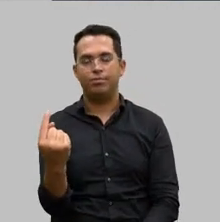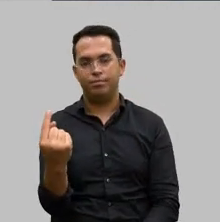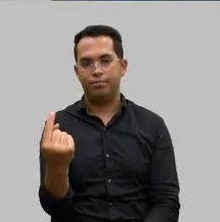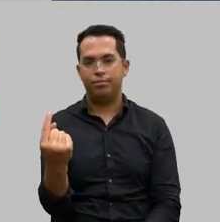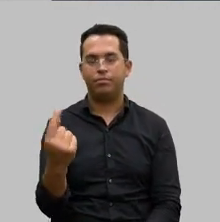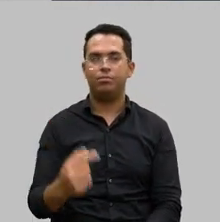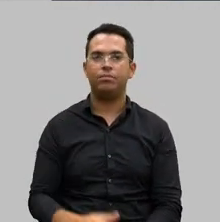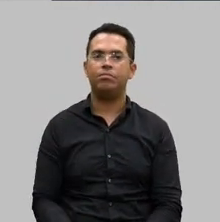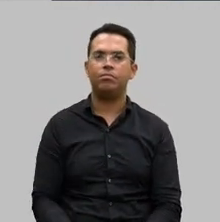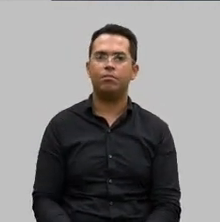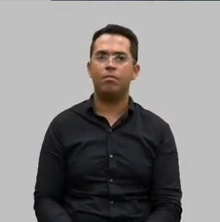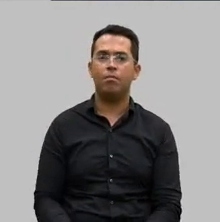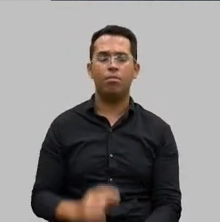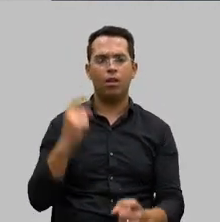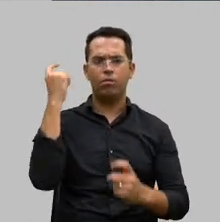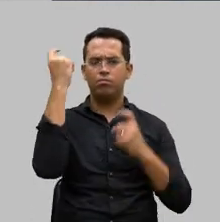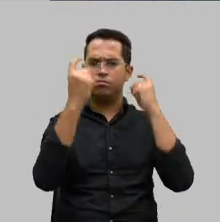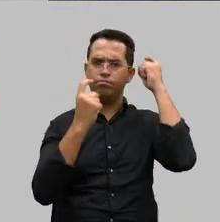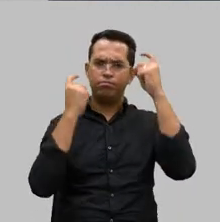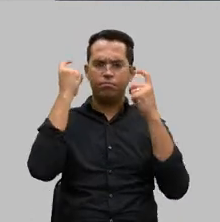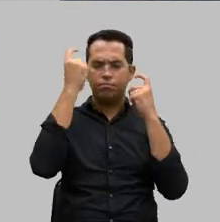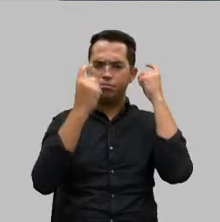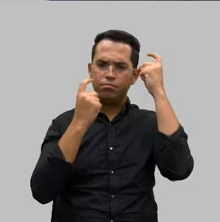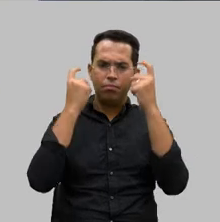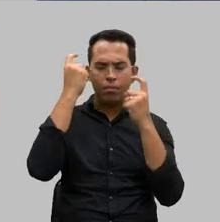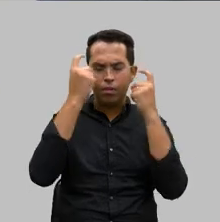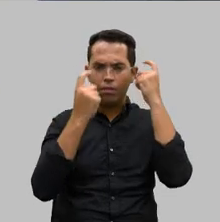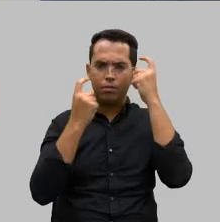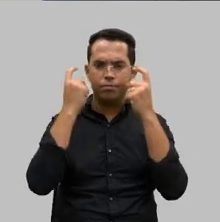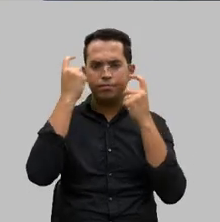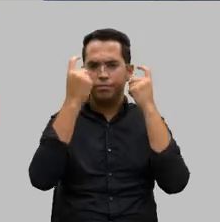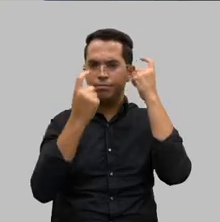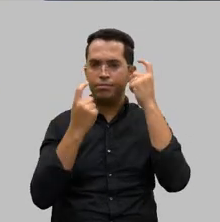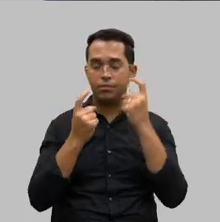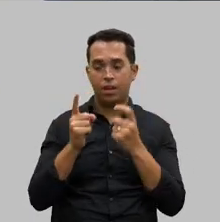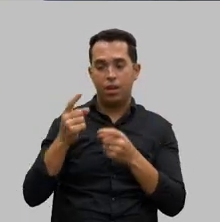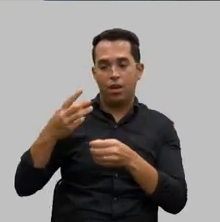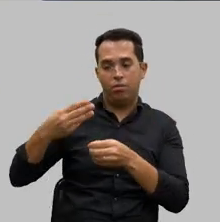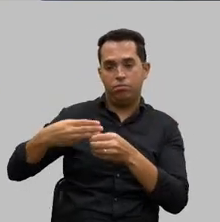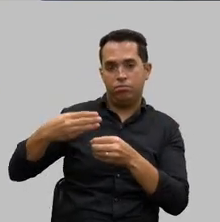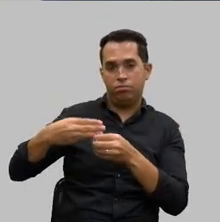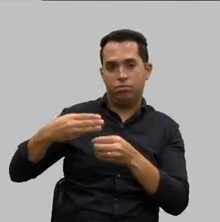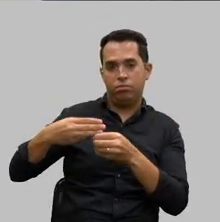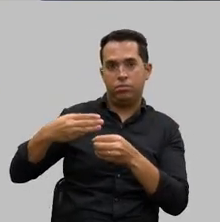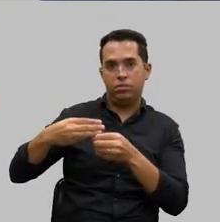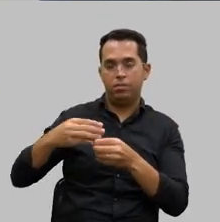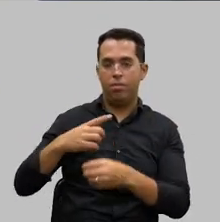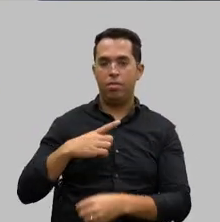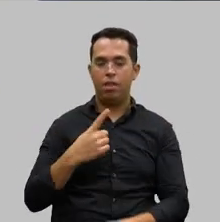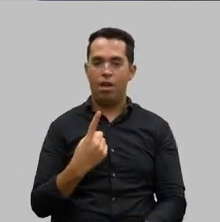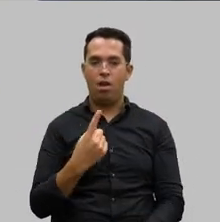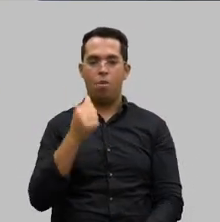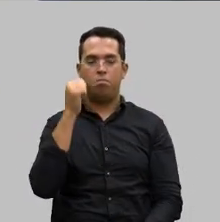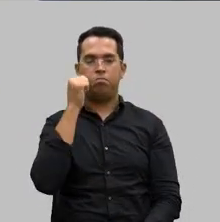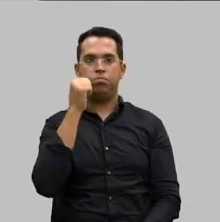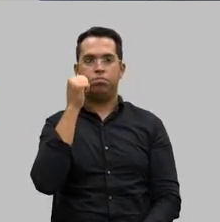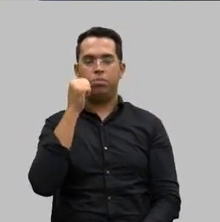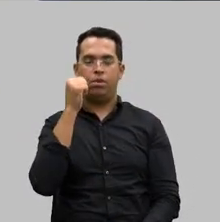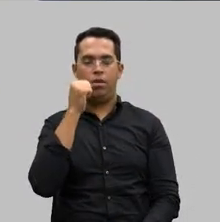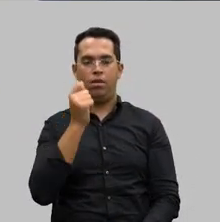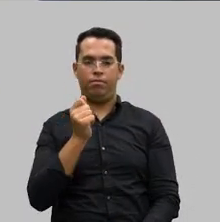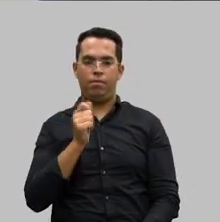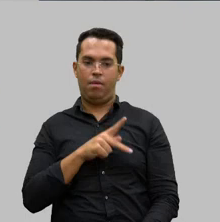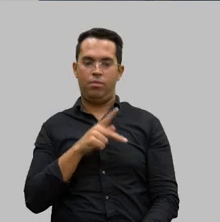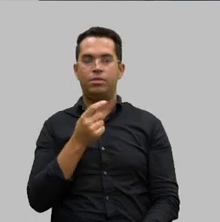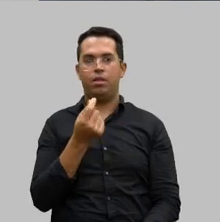fica muito preocupado o exemplo que eu dou também do meu Município nós temos uma aposentada funcionária pública lá